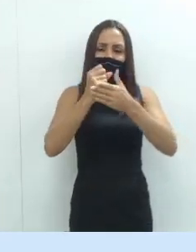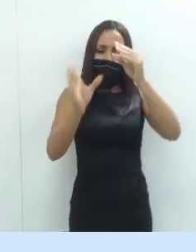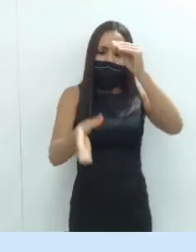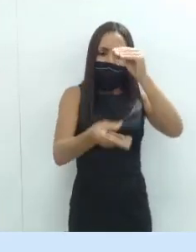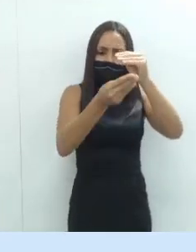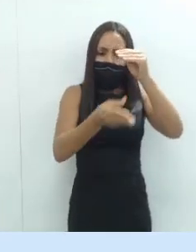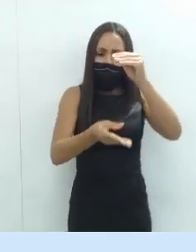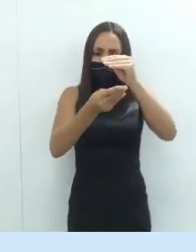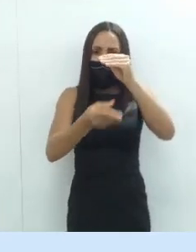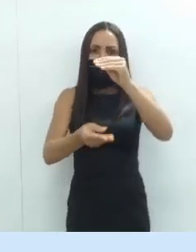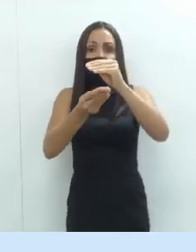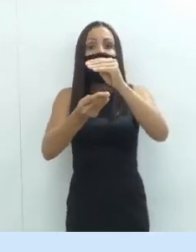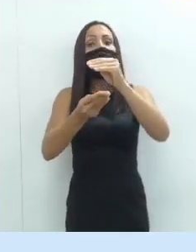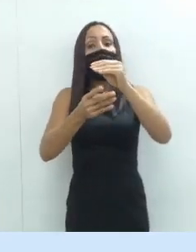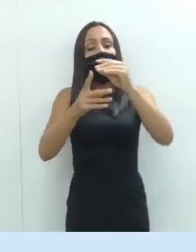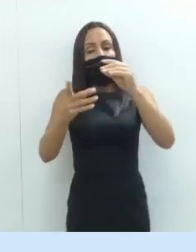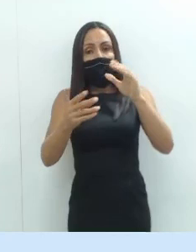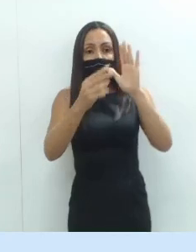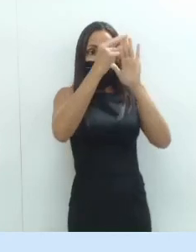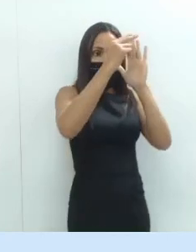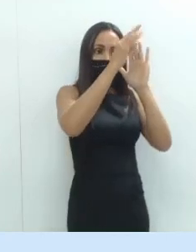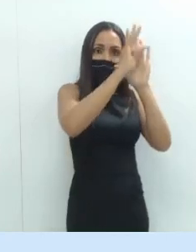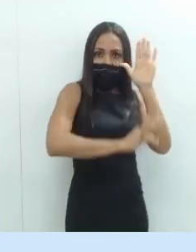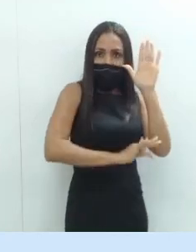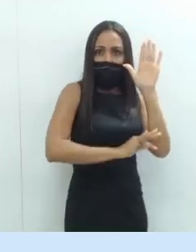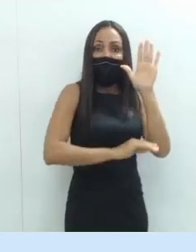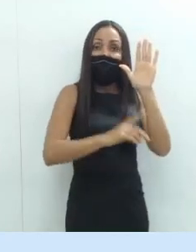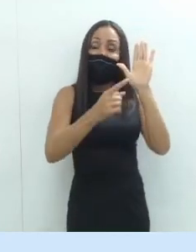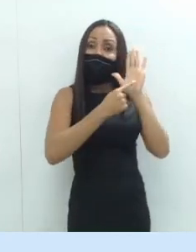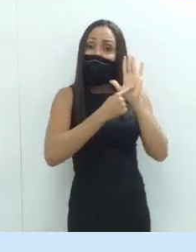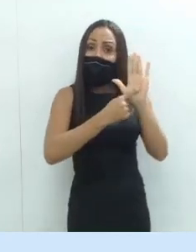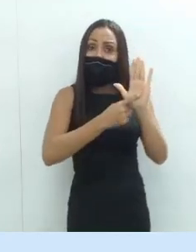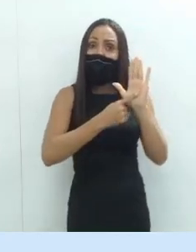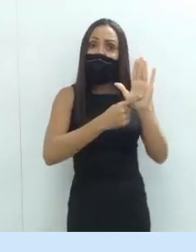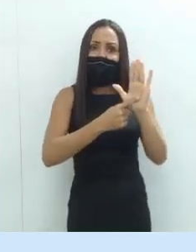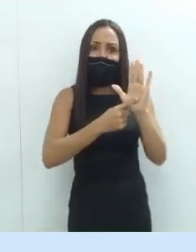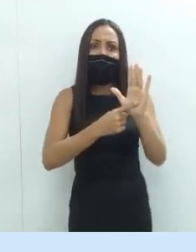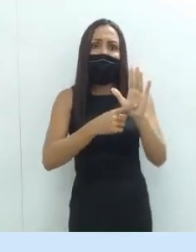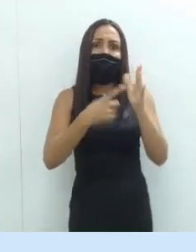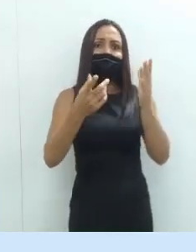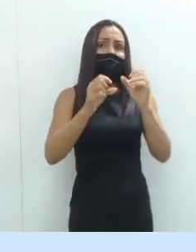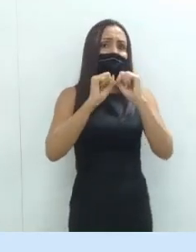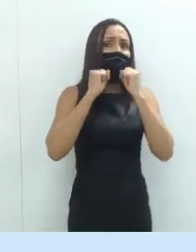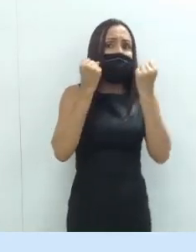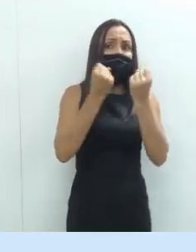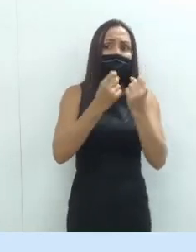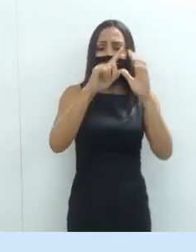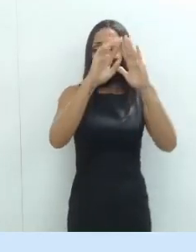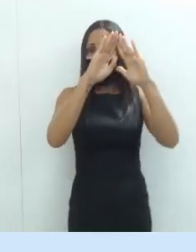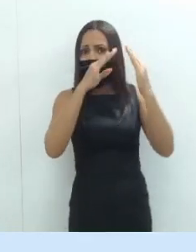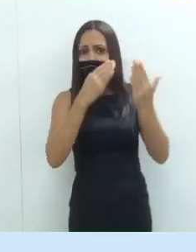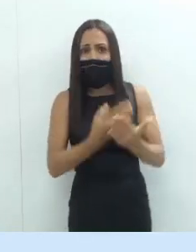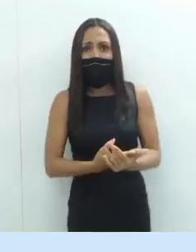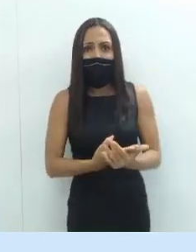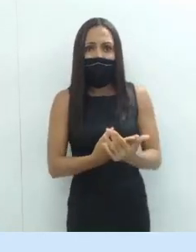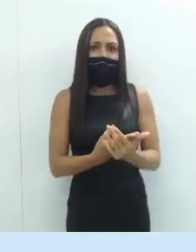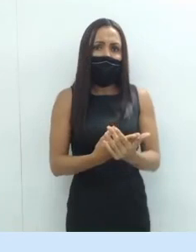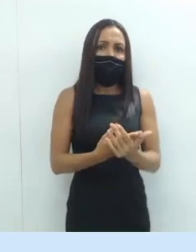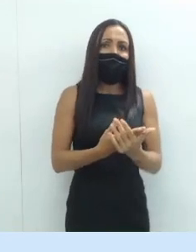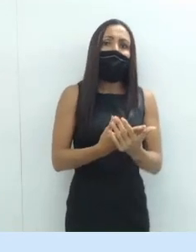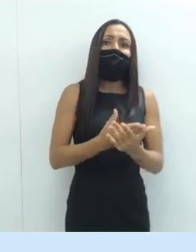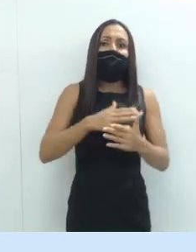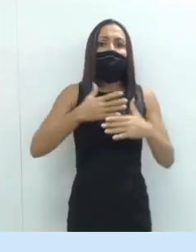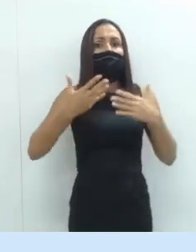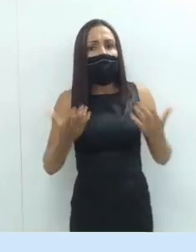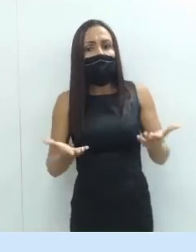no desenvolvimento do nosso trabalho, na apresentação do nosso trabalho, um seminário na escola e assim vai.